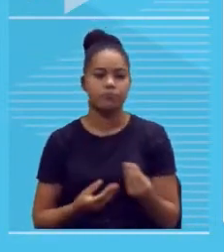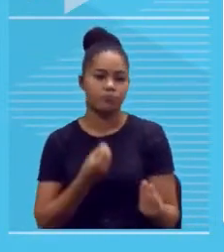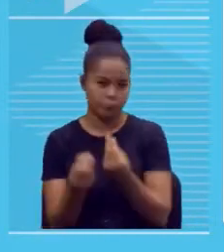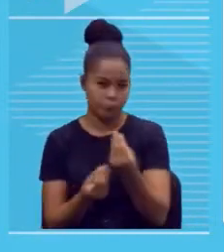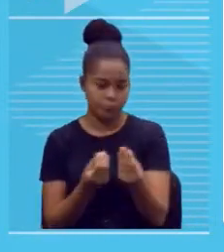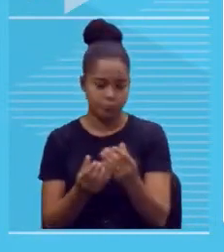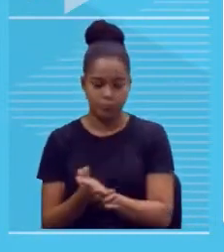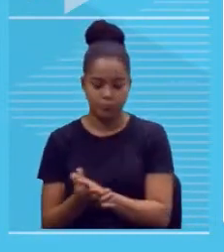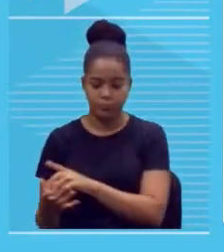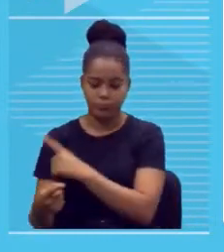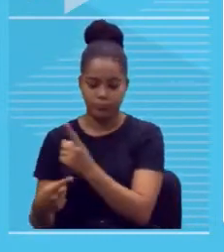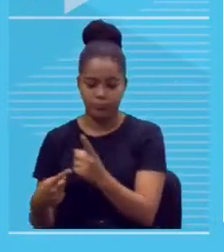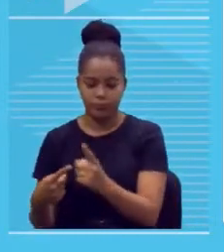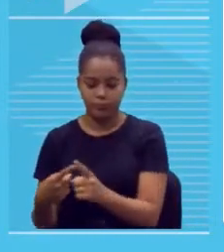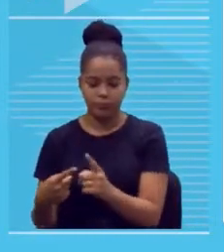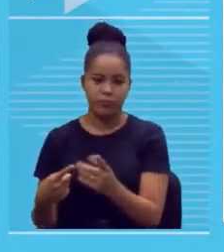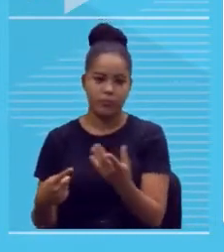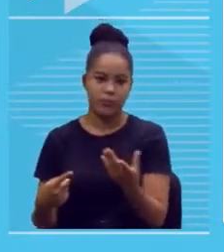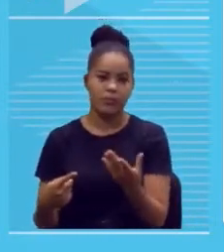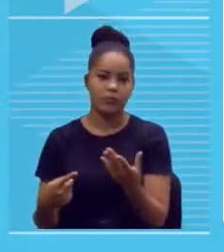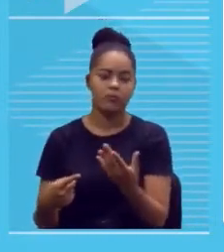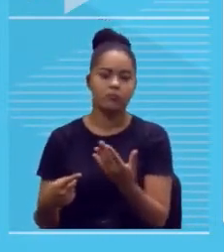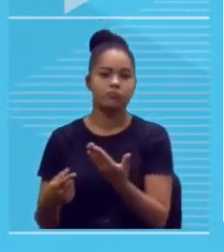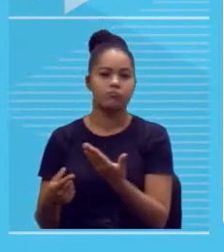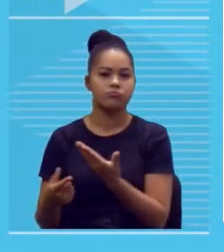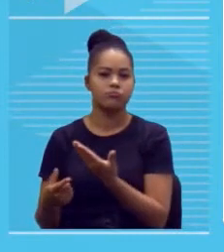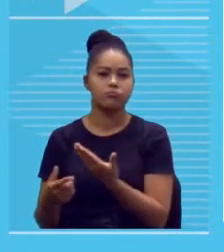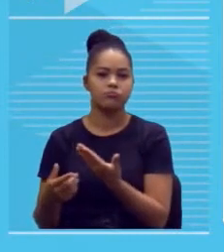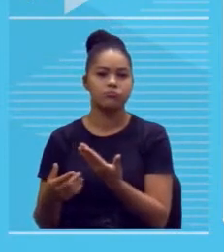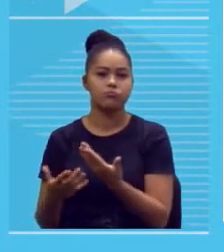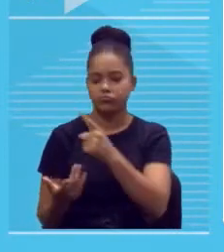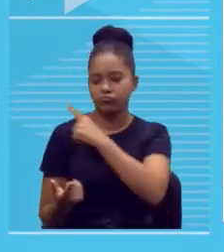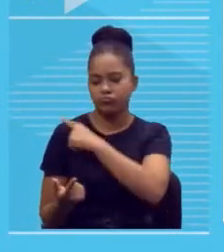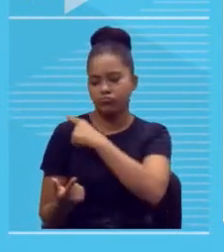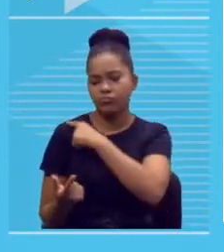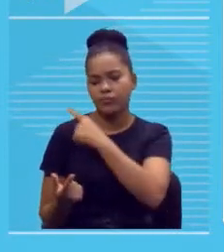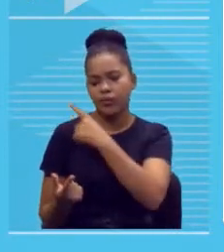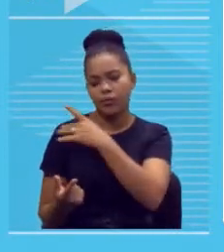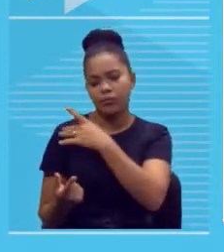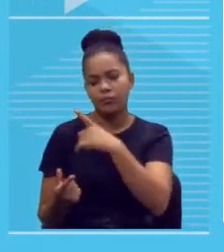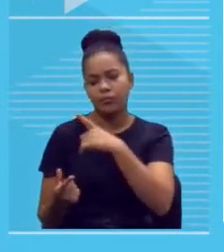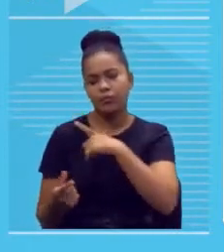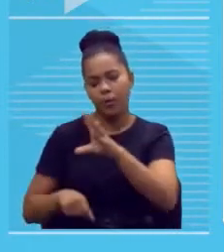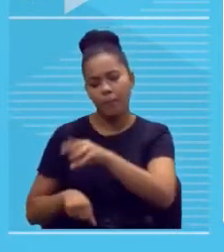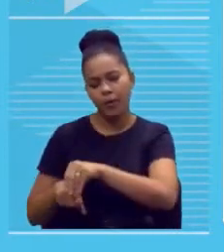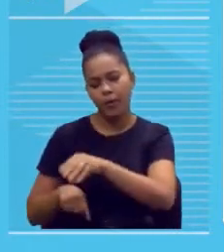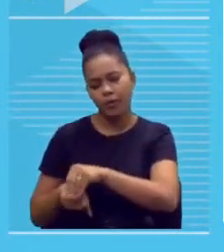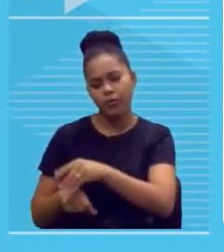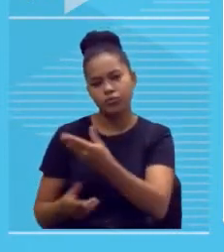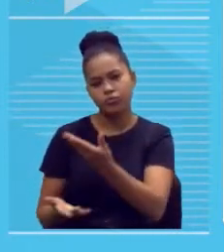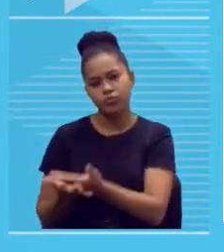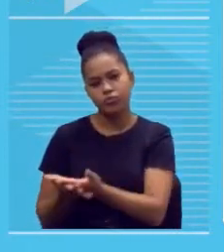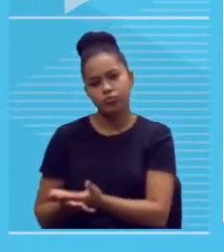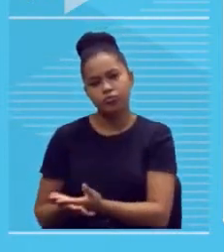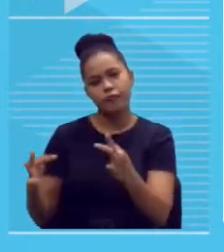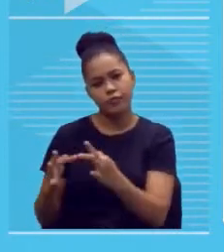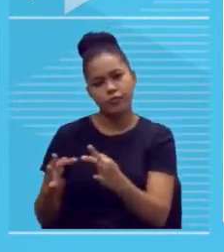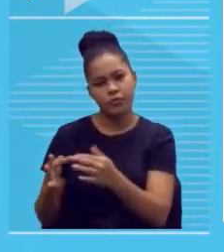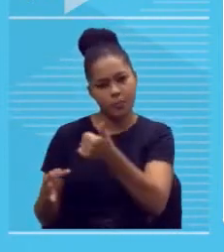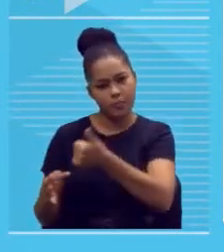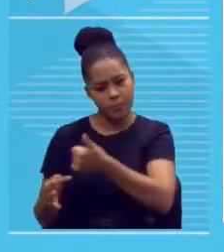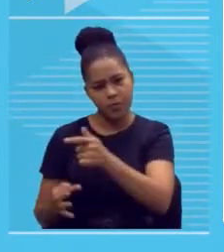utilizar dos conhecimentos que nós adquirimos na primeira série do ensino médio, quando nós estudamos função do primeiro grau. Nós iríamos